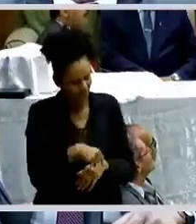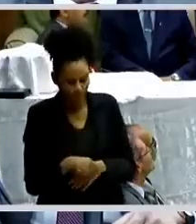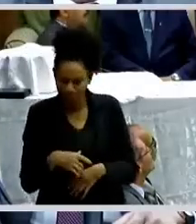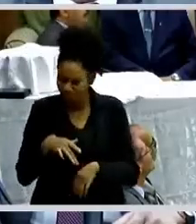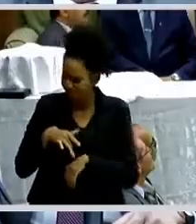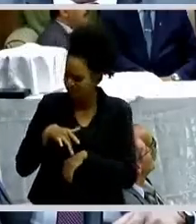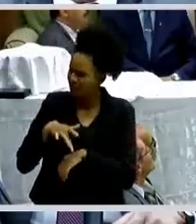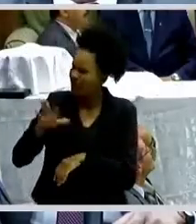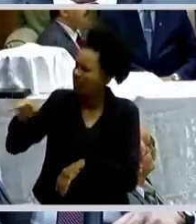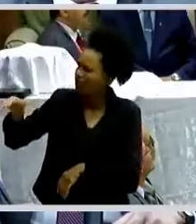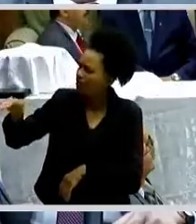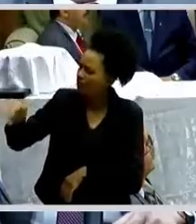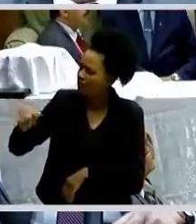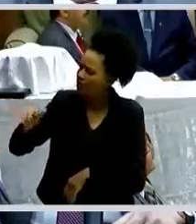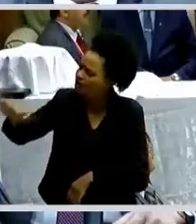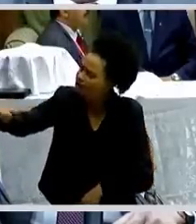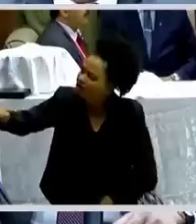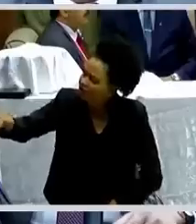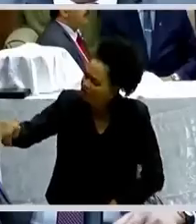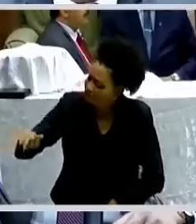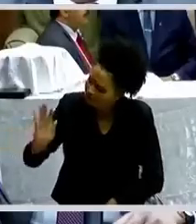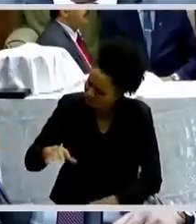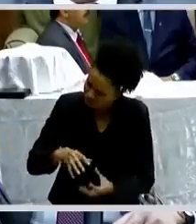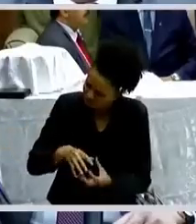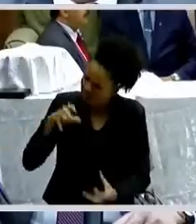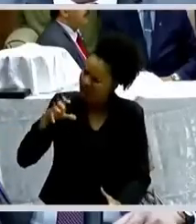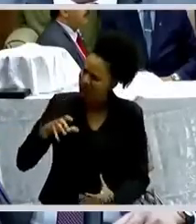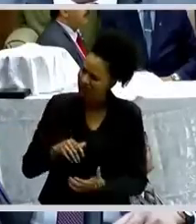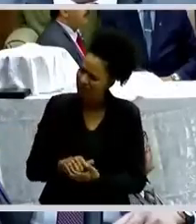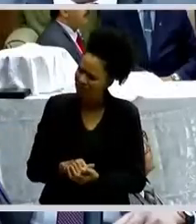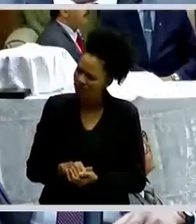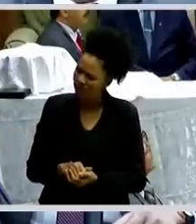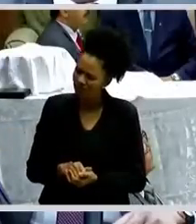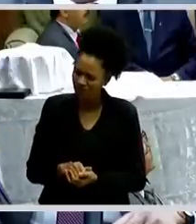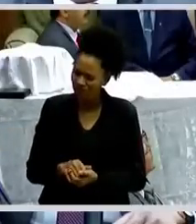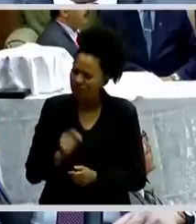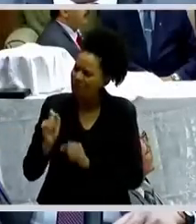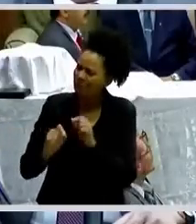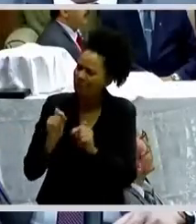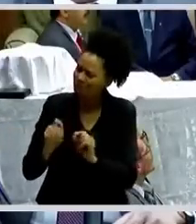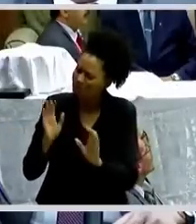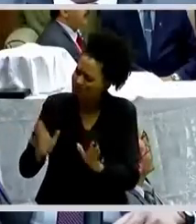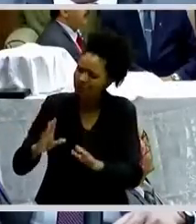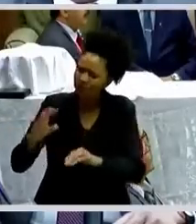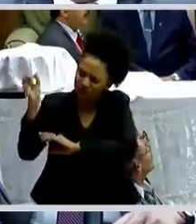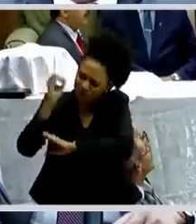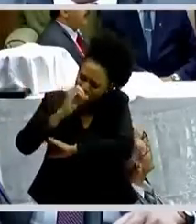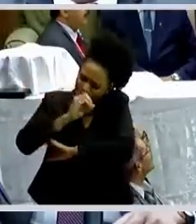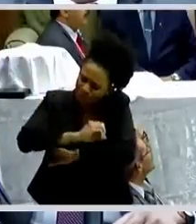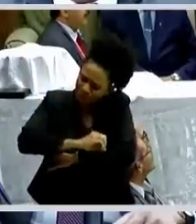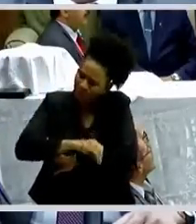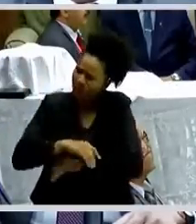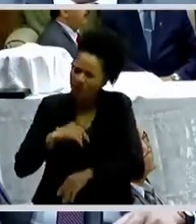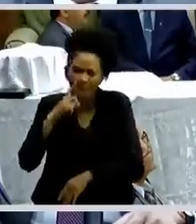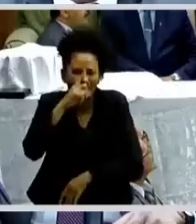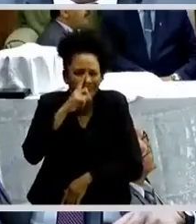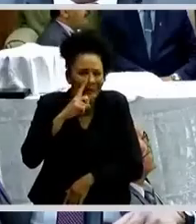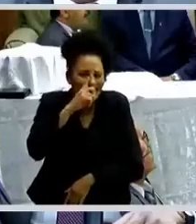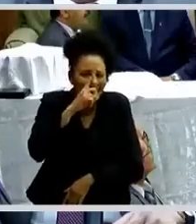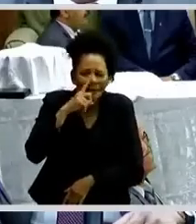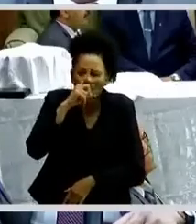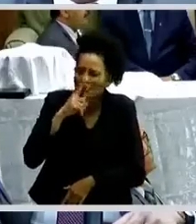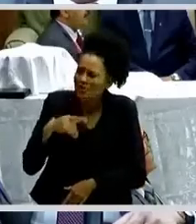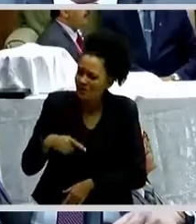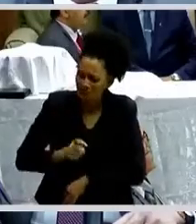constrangeram. Ei, já é tarde. O dia já declina, moço. É perigoso andar esta